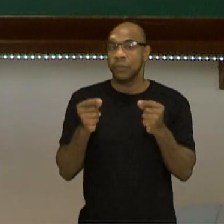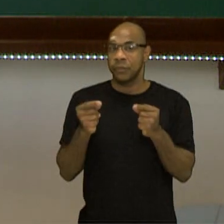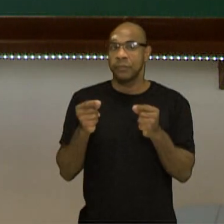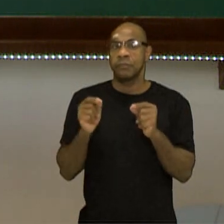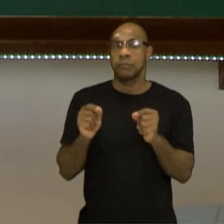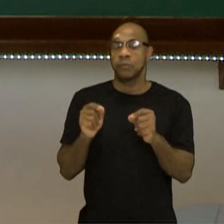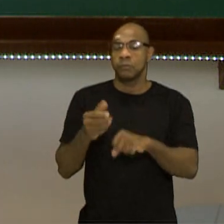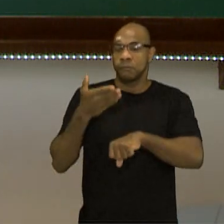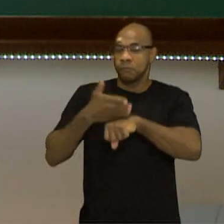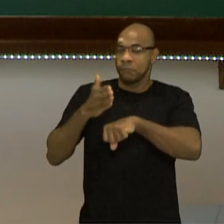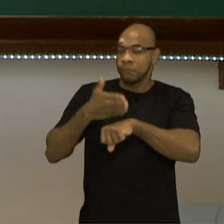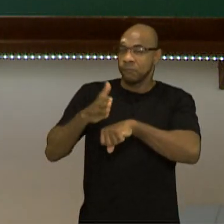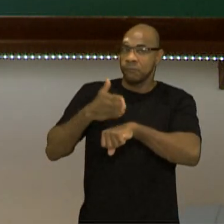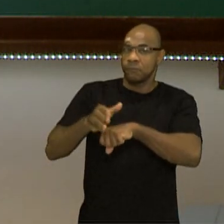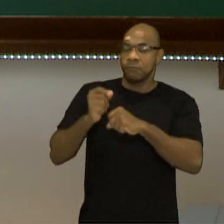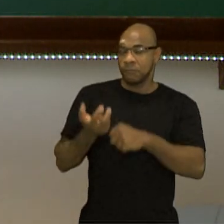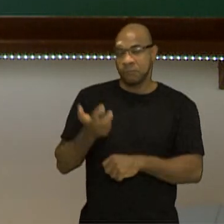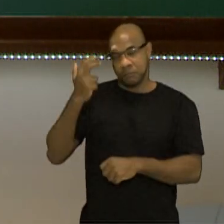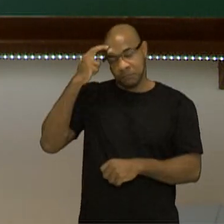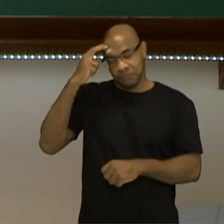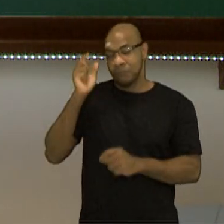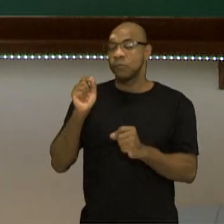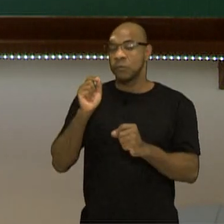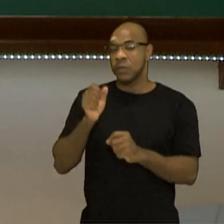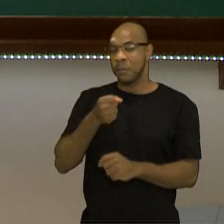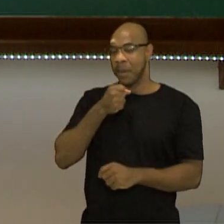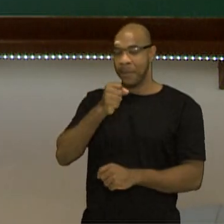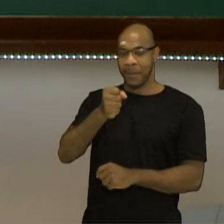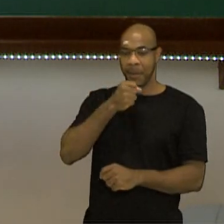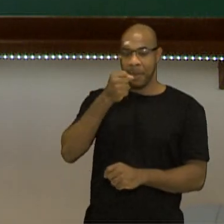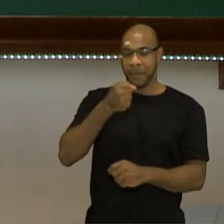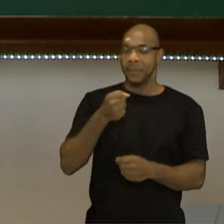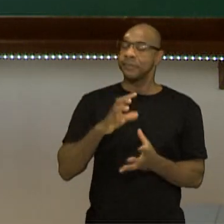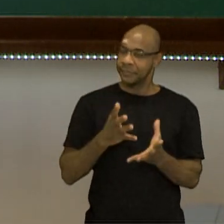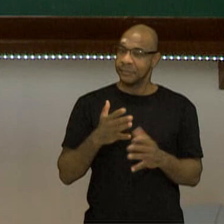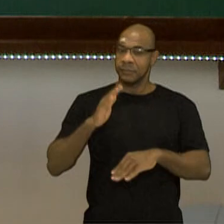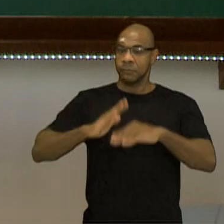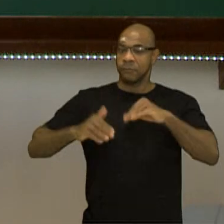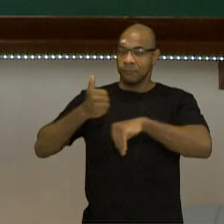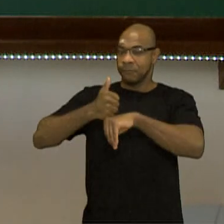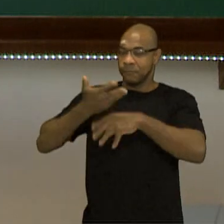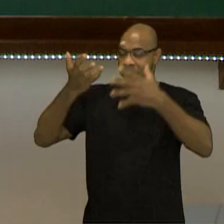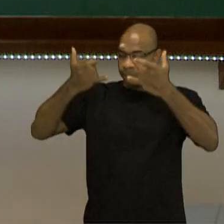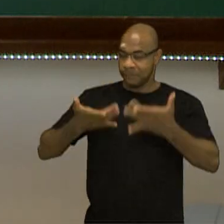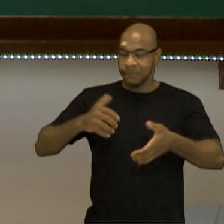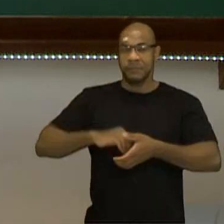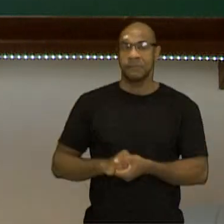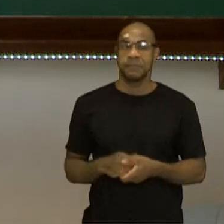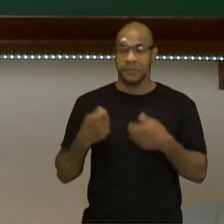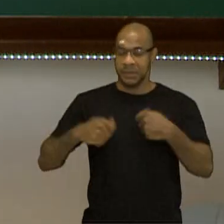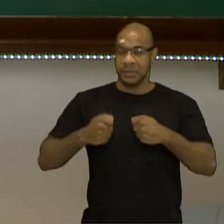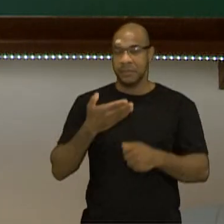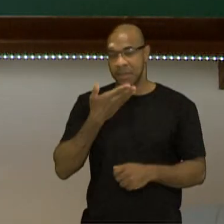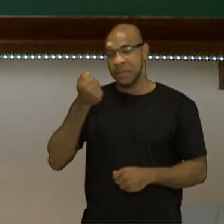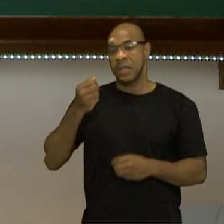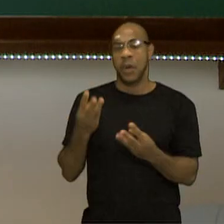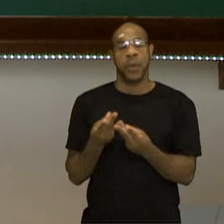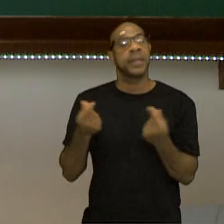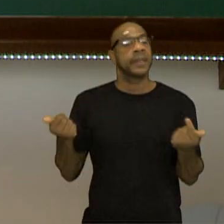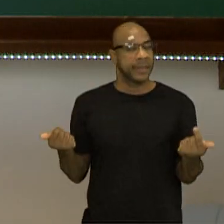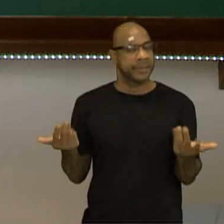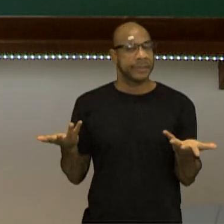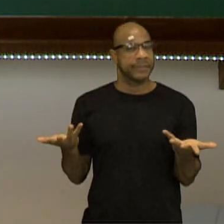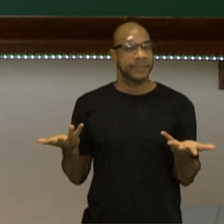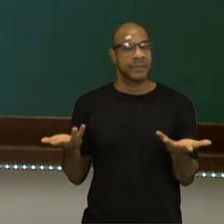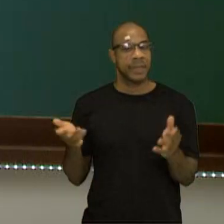de treinamentos de futuros jornalistas. É o que a Unesco diz, né? Que nós precisamos melhorar a qualidade